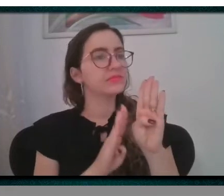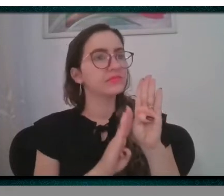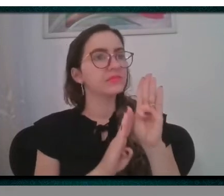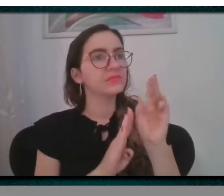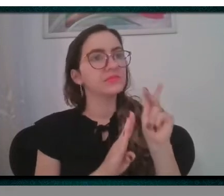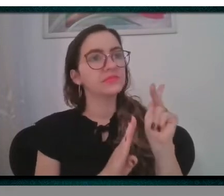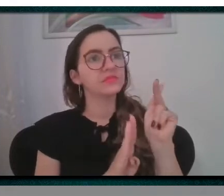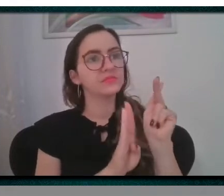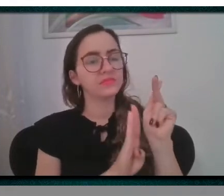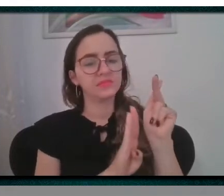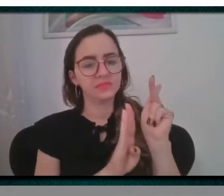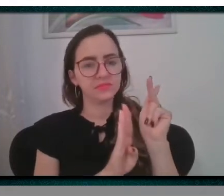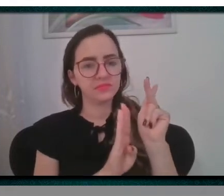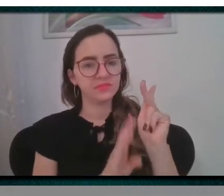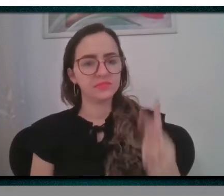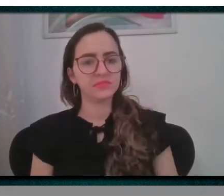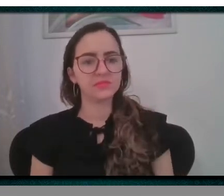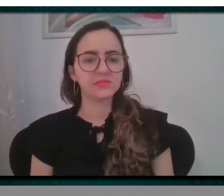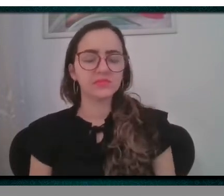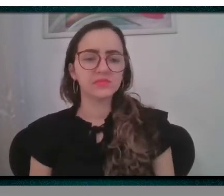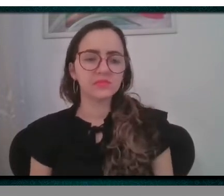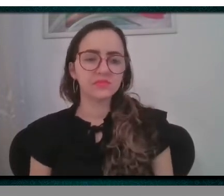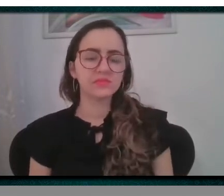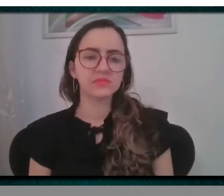certo? Falando de uma base.